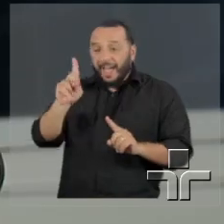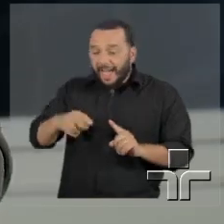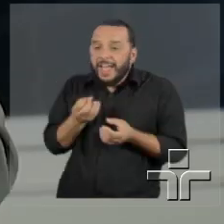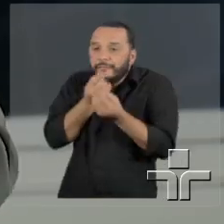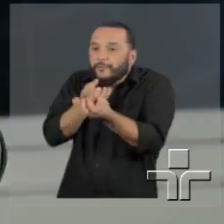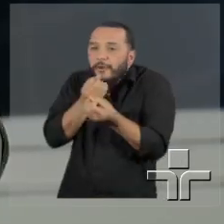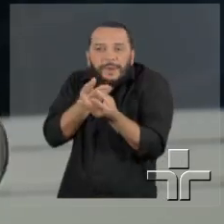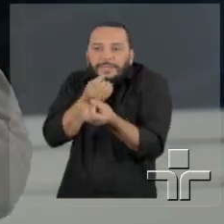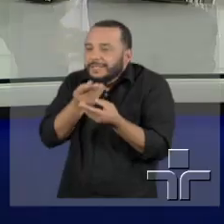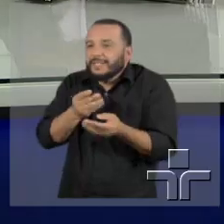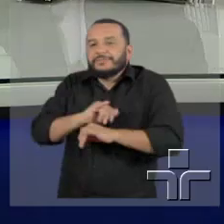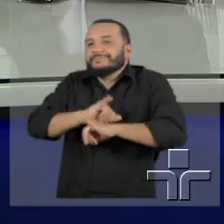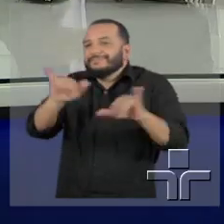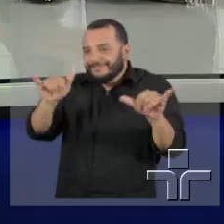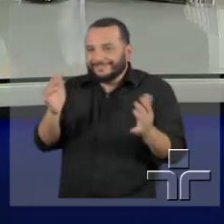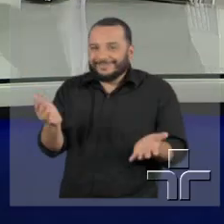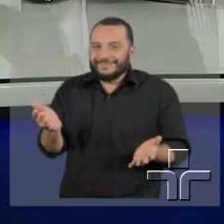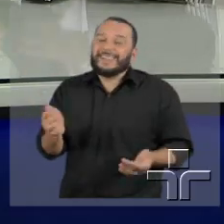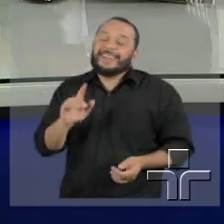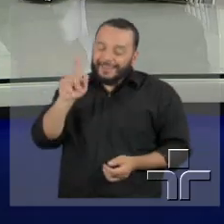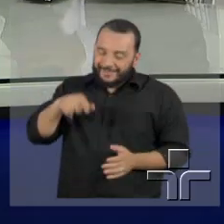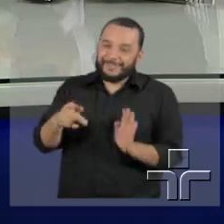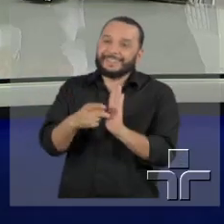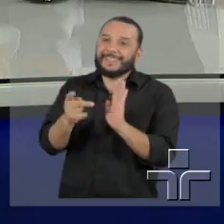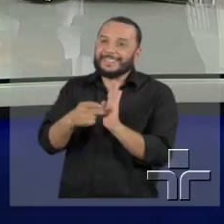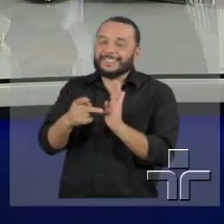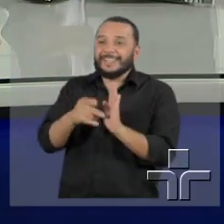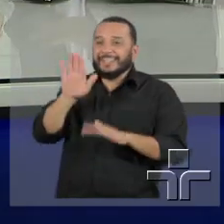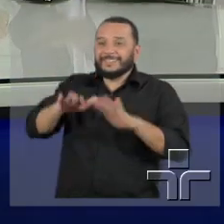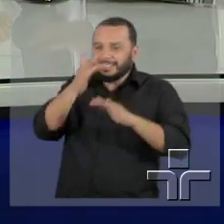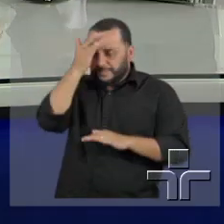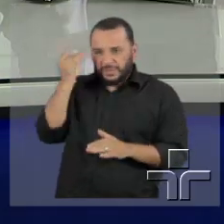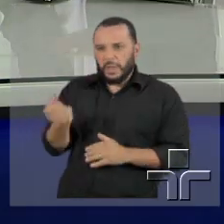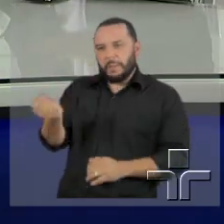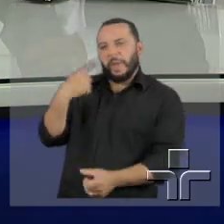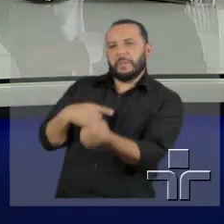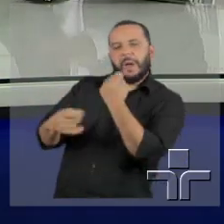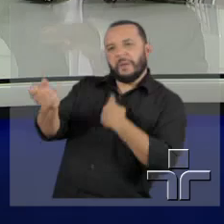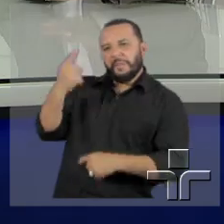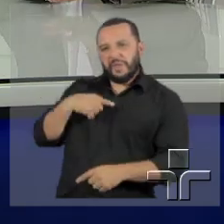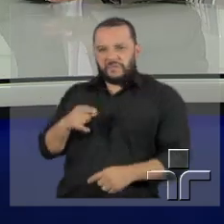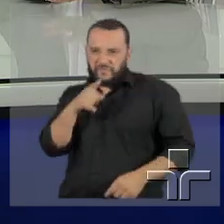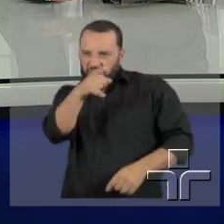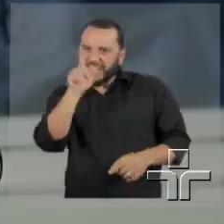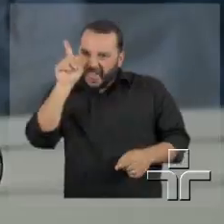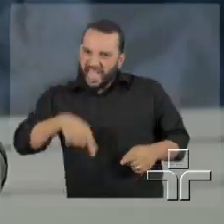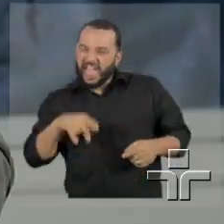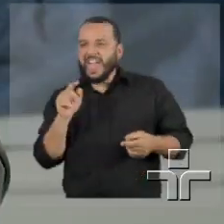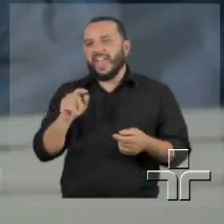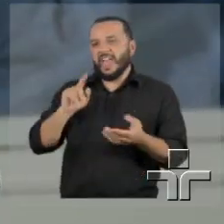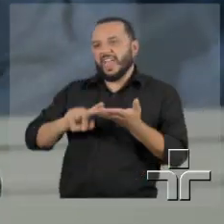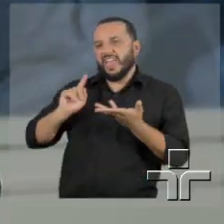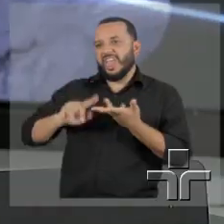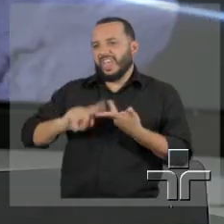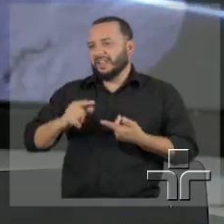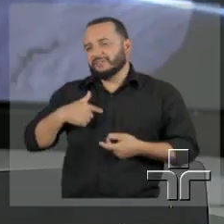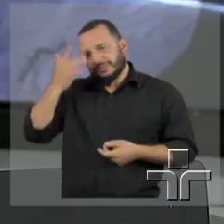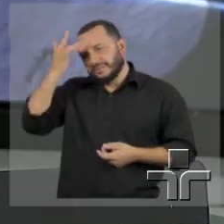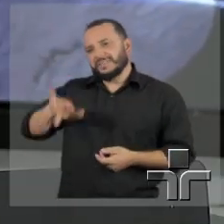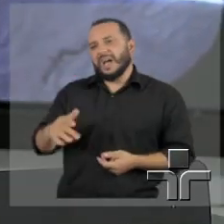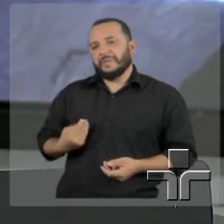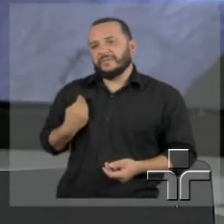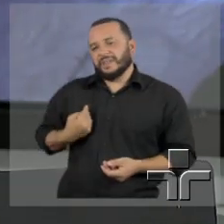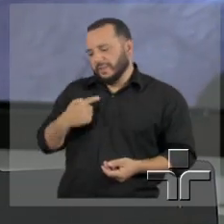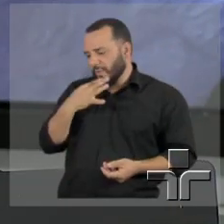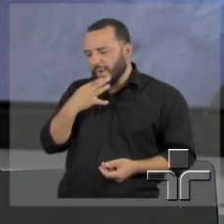Então a gente comentou isso, né? E é muito isso, a gente às vezes é taxado de uma coisa que as pessoas sequer sabem o que é. E as pessoas hoje em dia